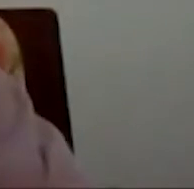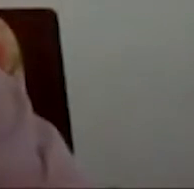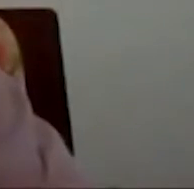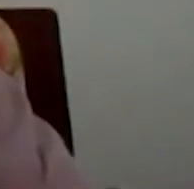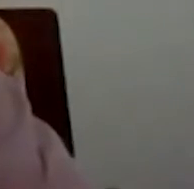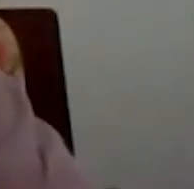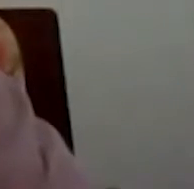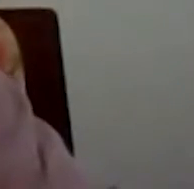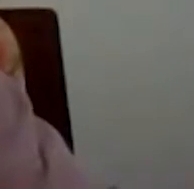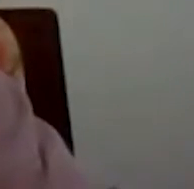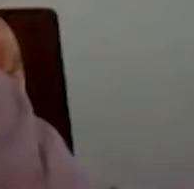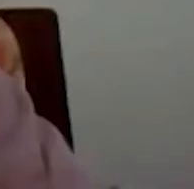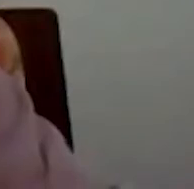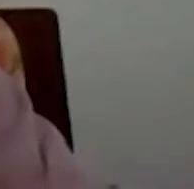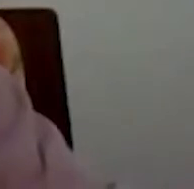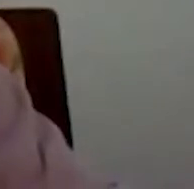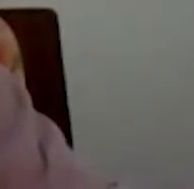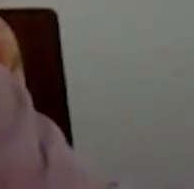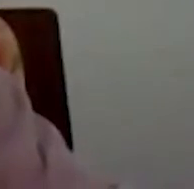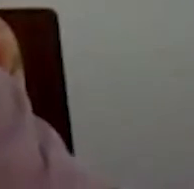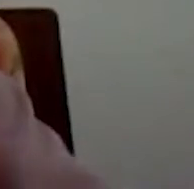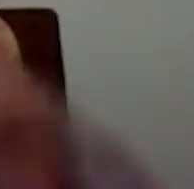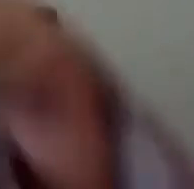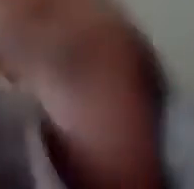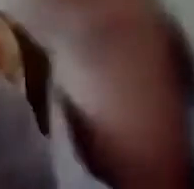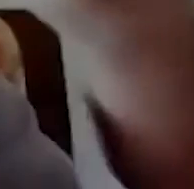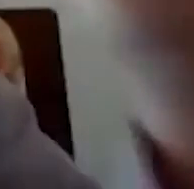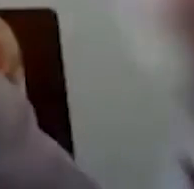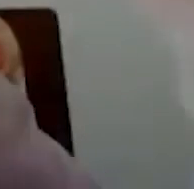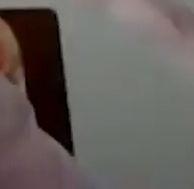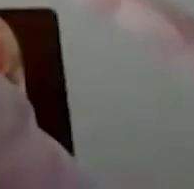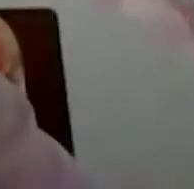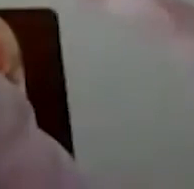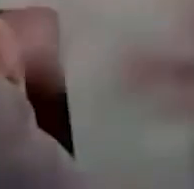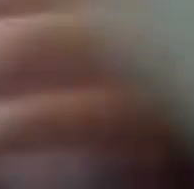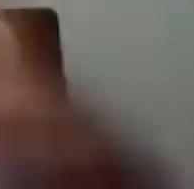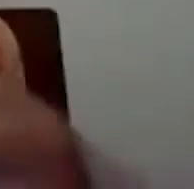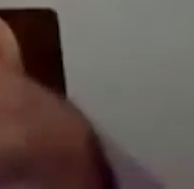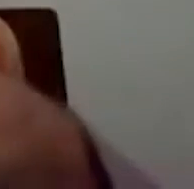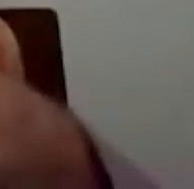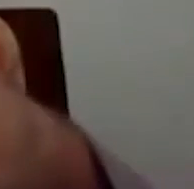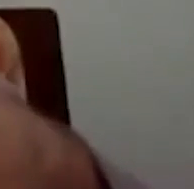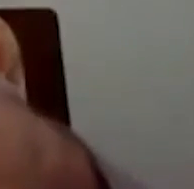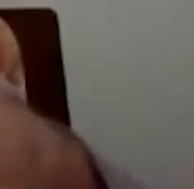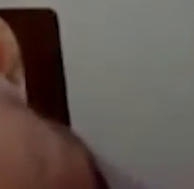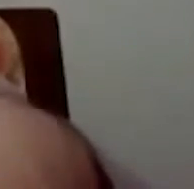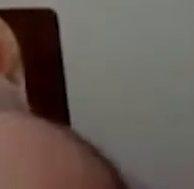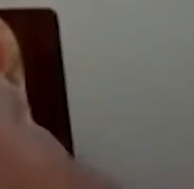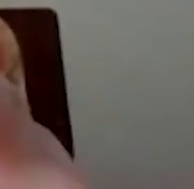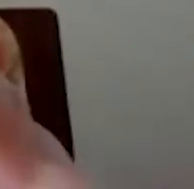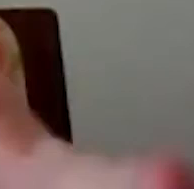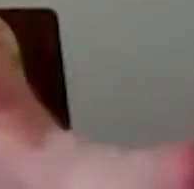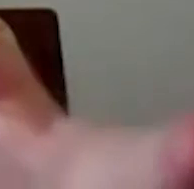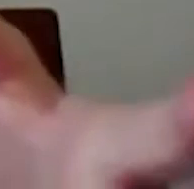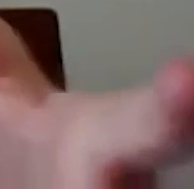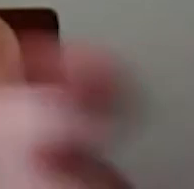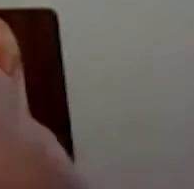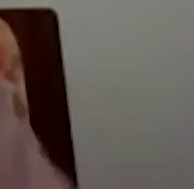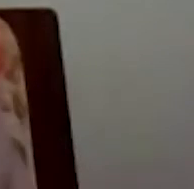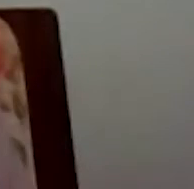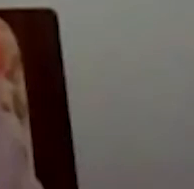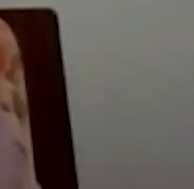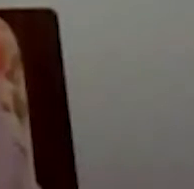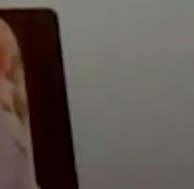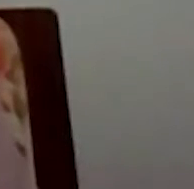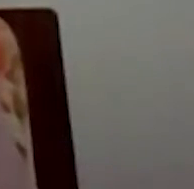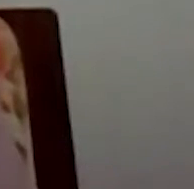tanto mulheres quanto negros, não, com toda probabilidade do mundo, não padeceriam o que padeceram.